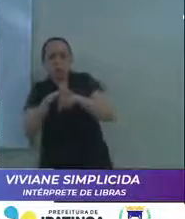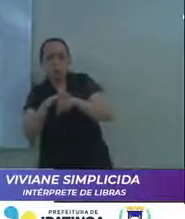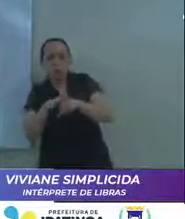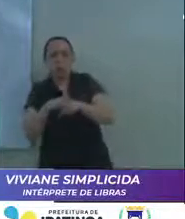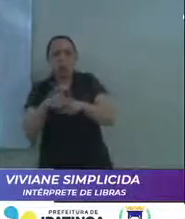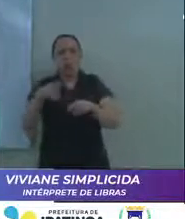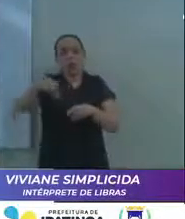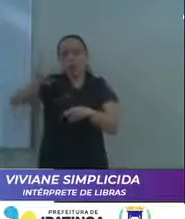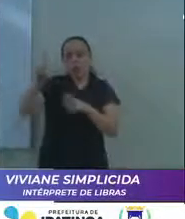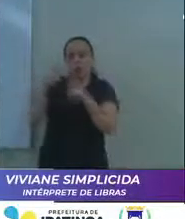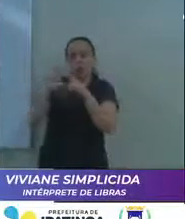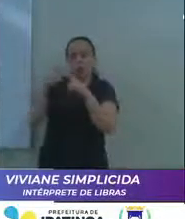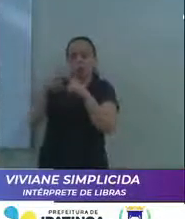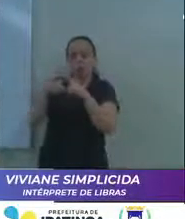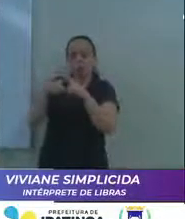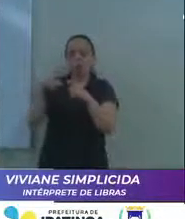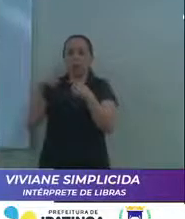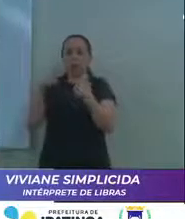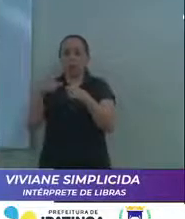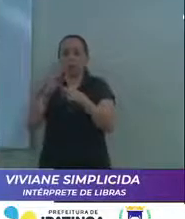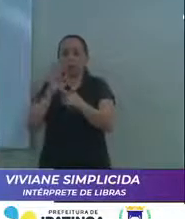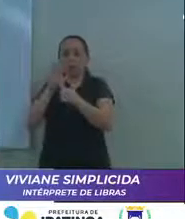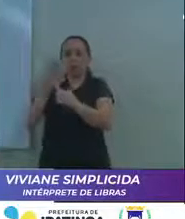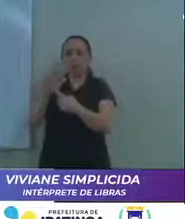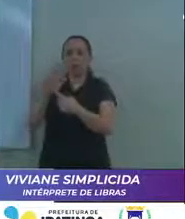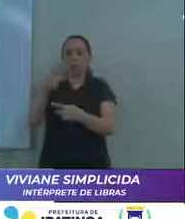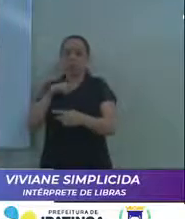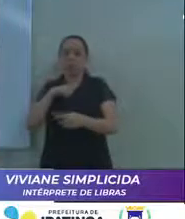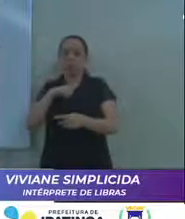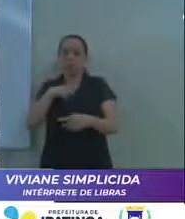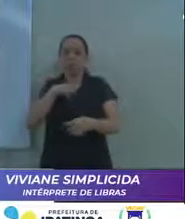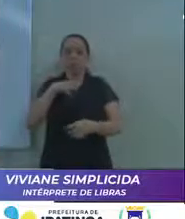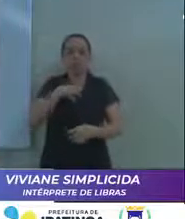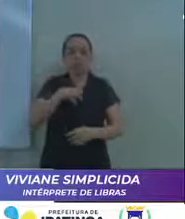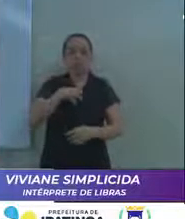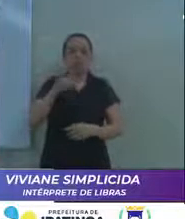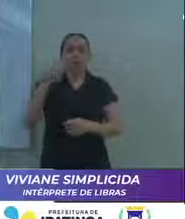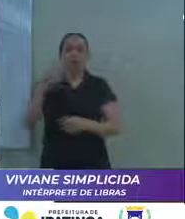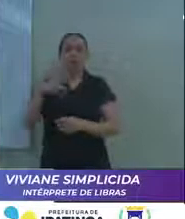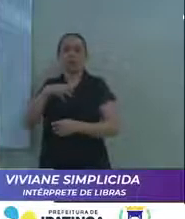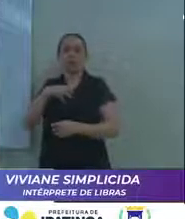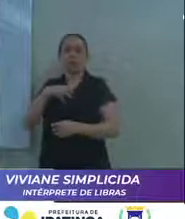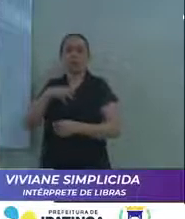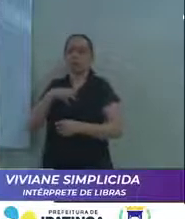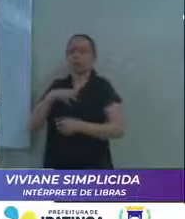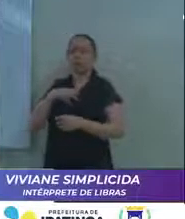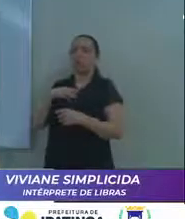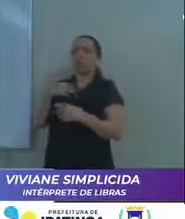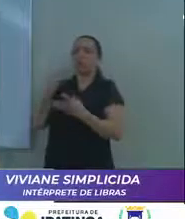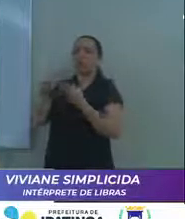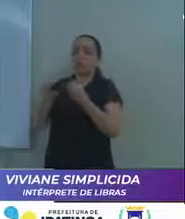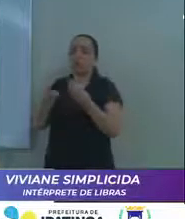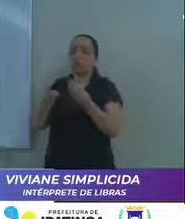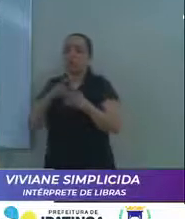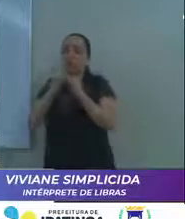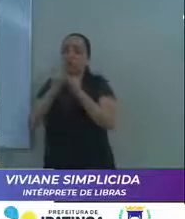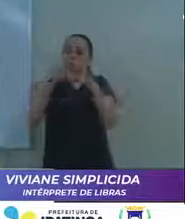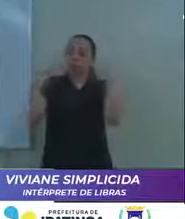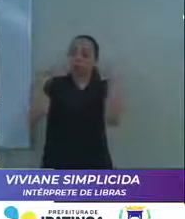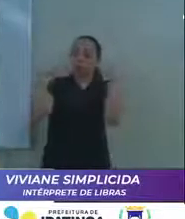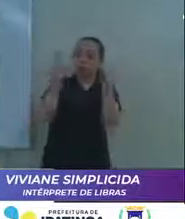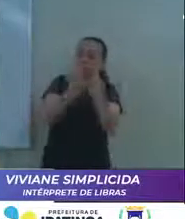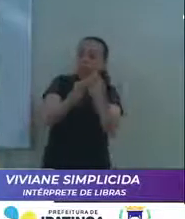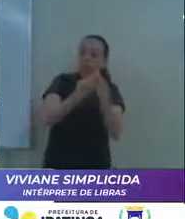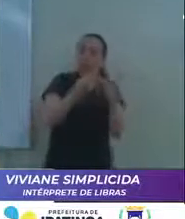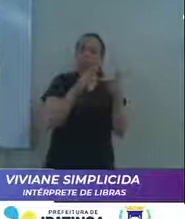imagem, que eu preciso mostrar o que, que eu estou sentindo. Eu preciso fazer reuniões no meu